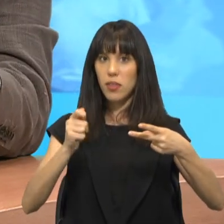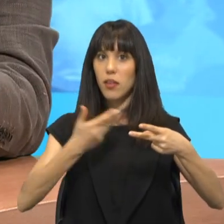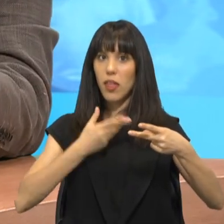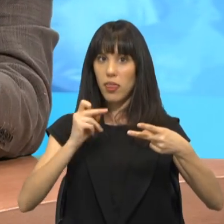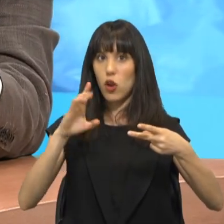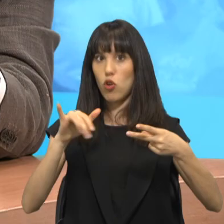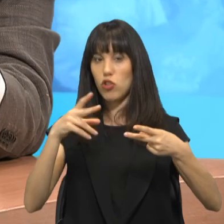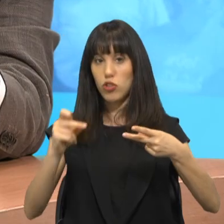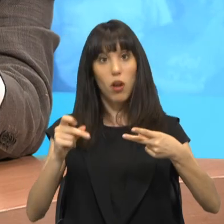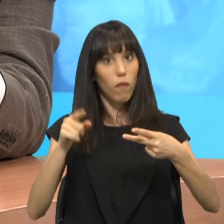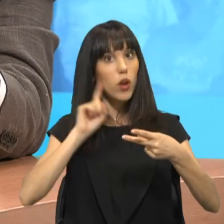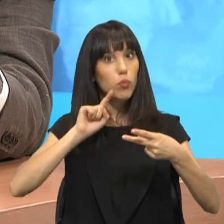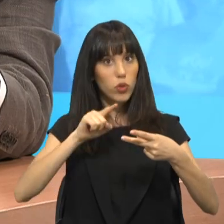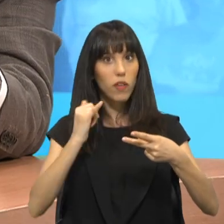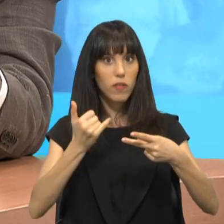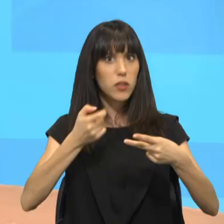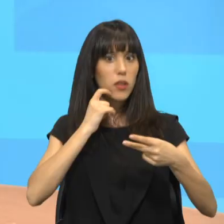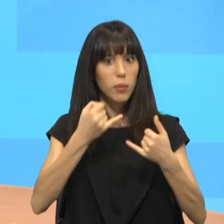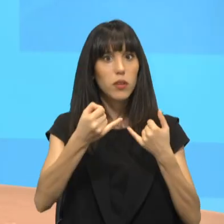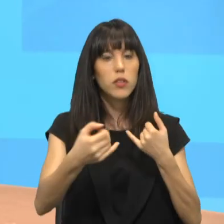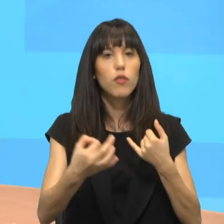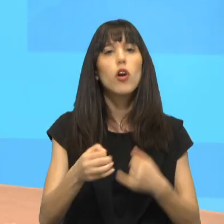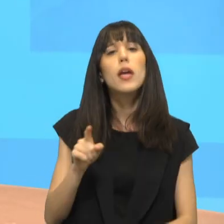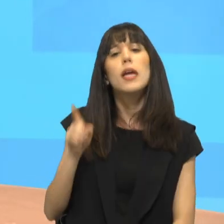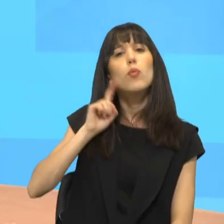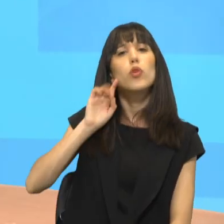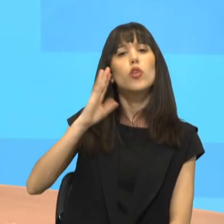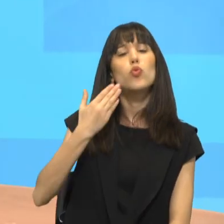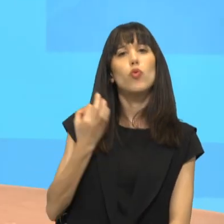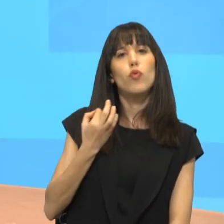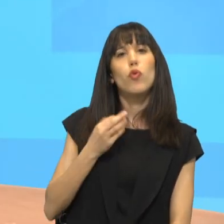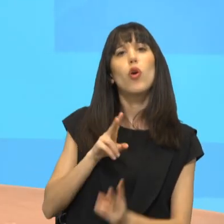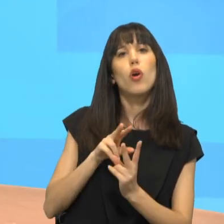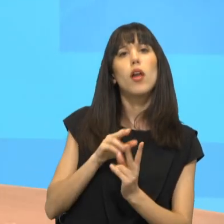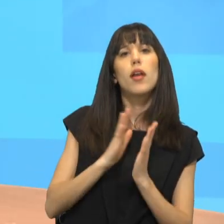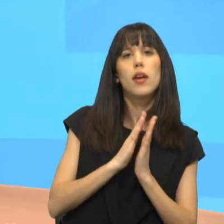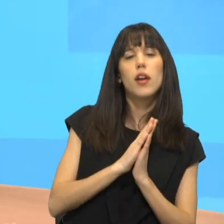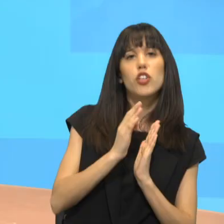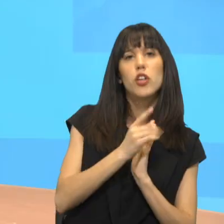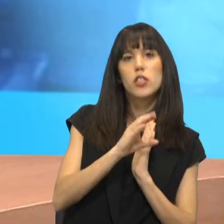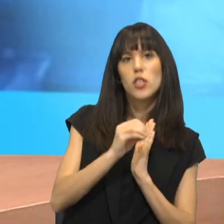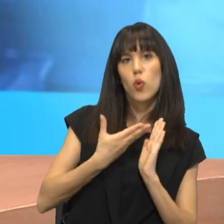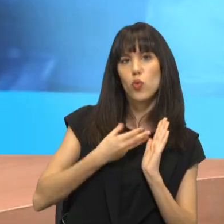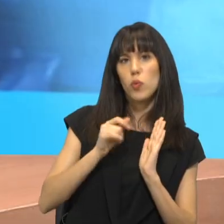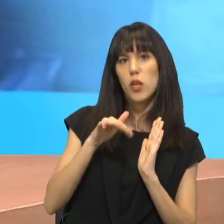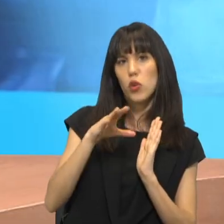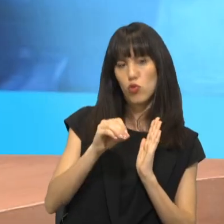depois do 25 de Abril. E que passo decisivo aconteceu, nomeadamente com as duas vigílias, na Igreja de São Domingos e na Capela do Rato, que de alguma